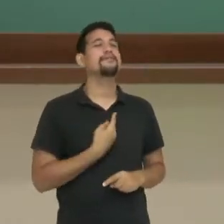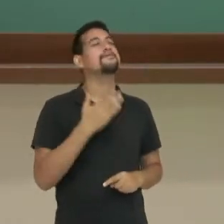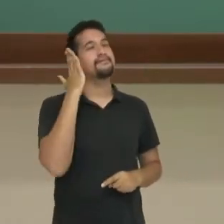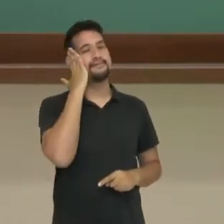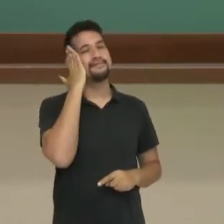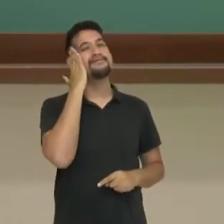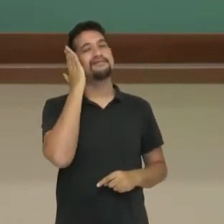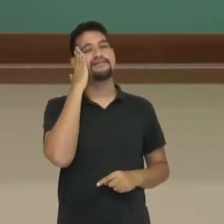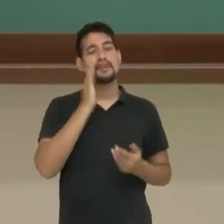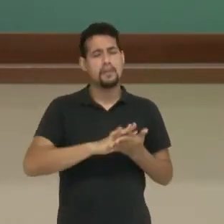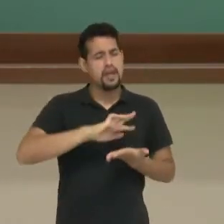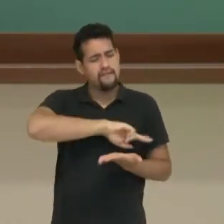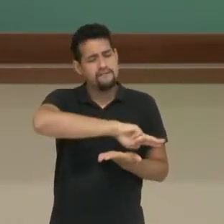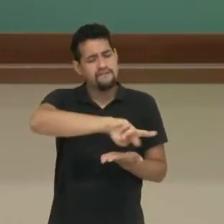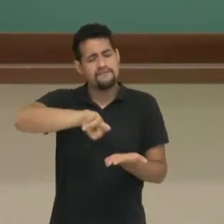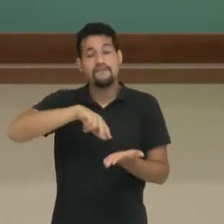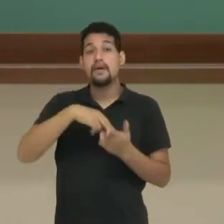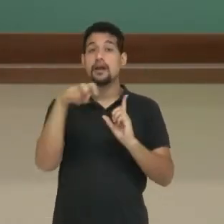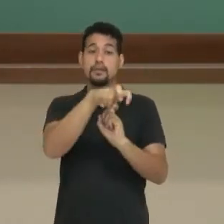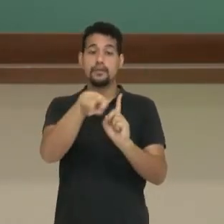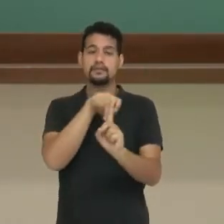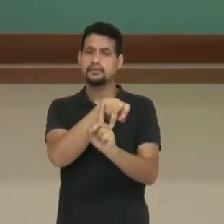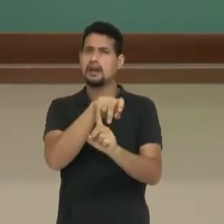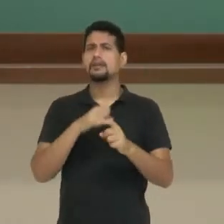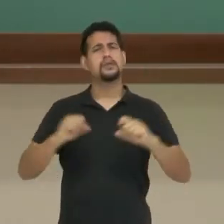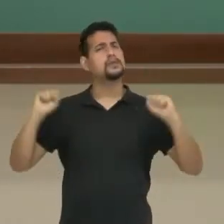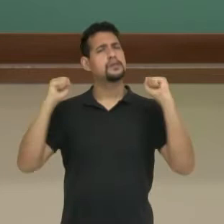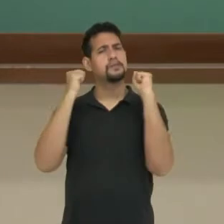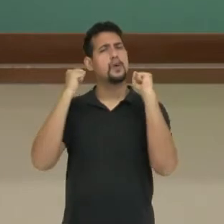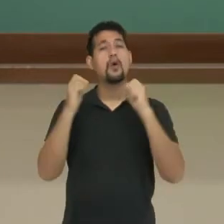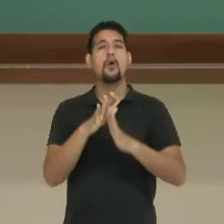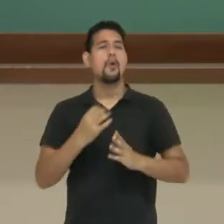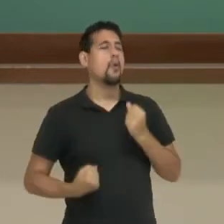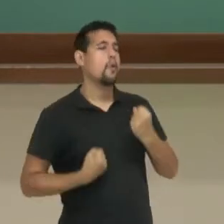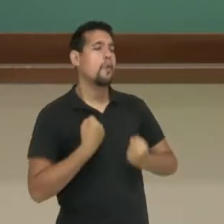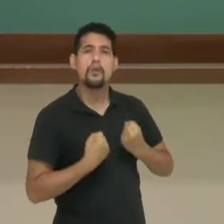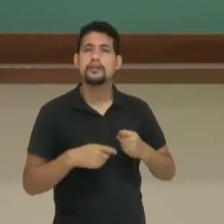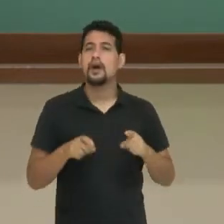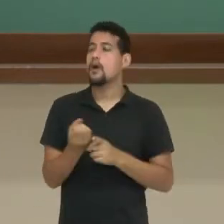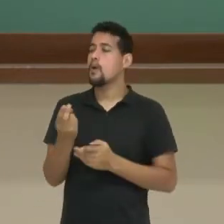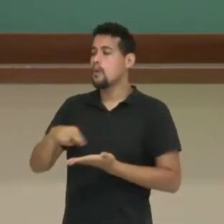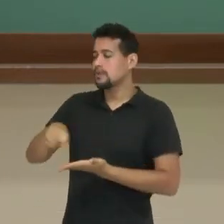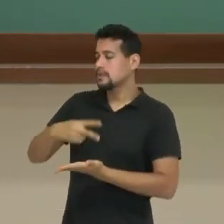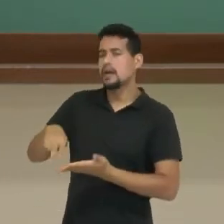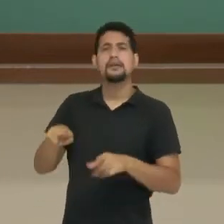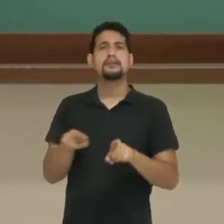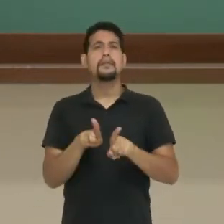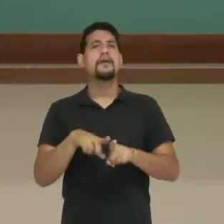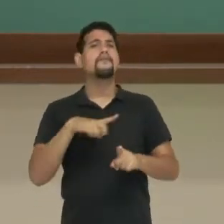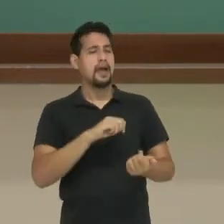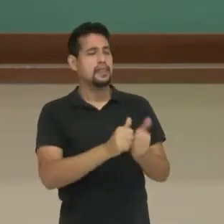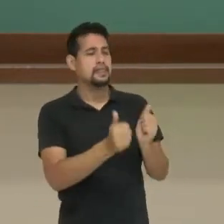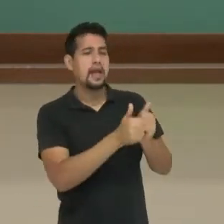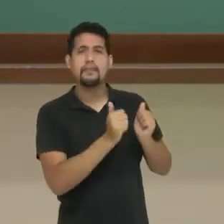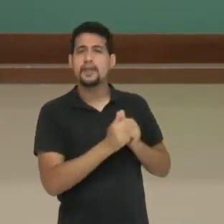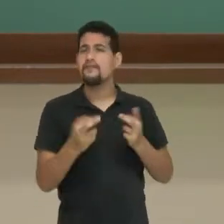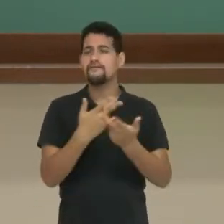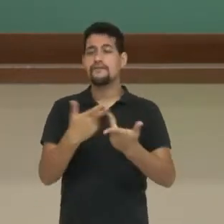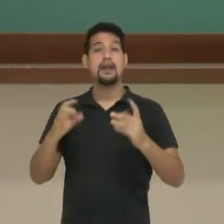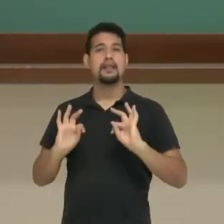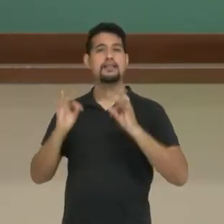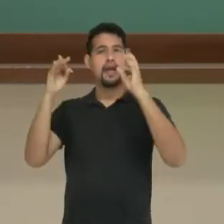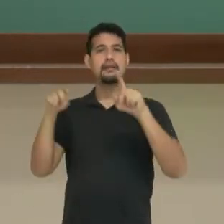que muitas modalidades, sejam esportivas, sejam de luta, sejam de danças, elas vão adaptando as técnicas,